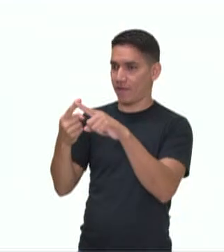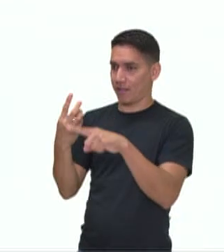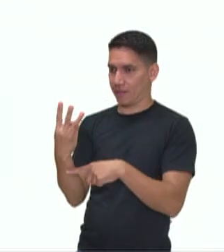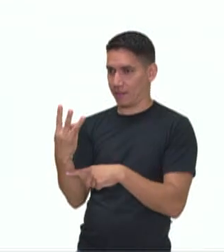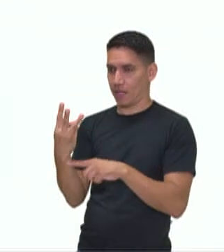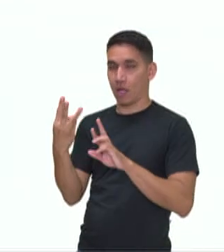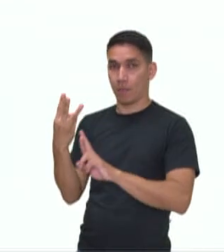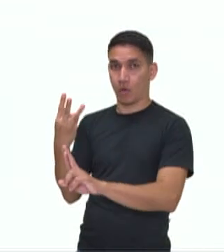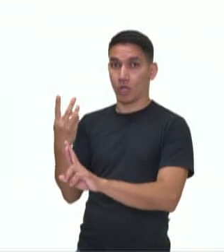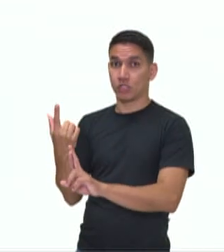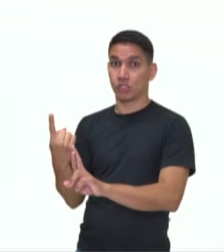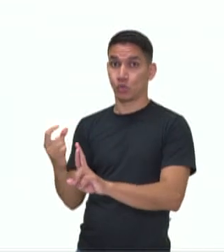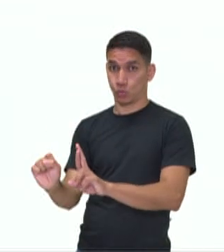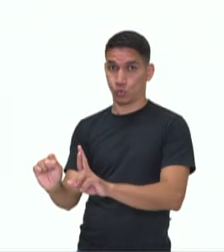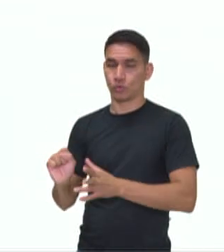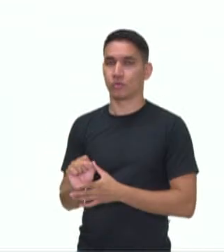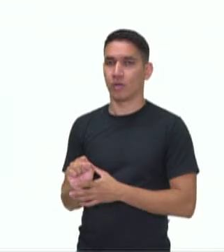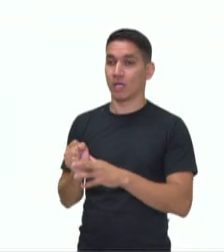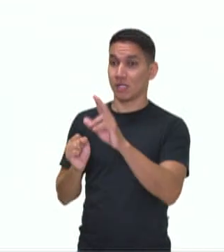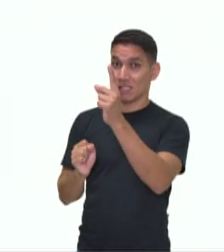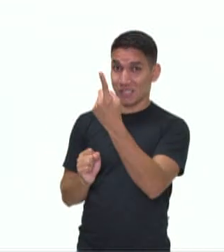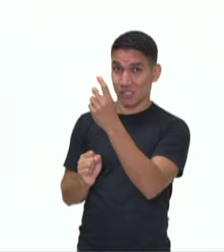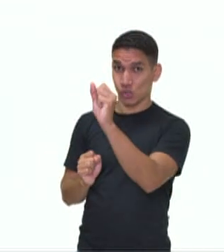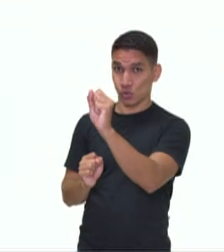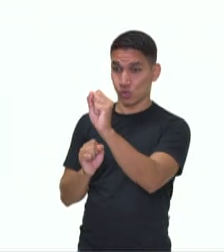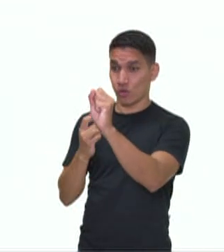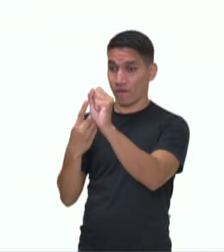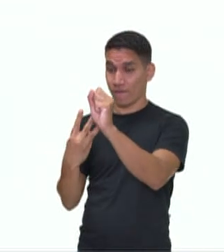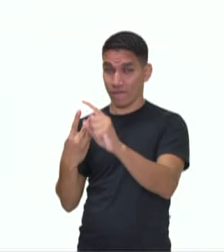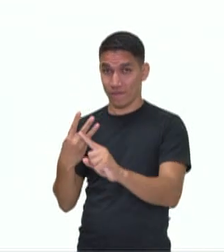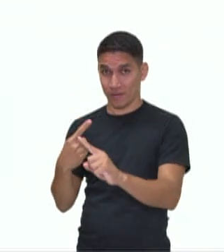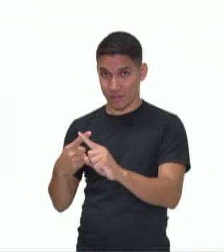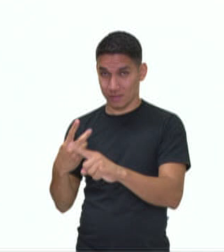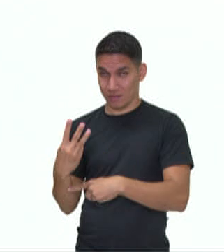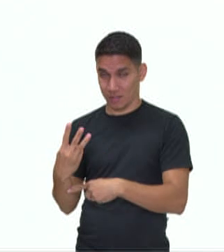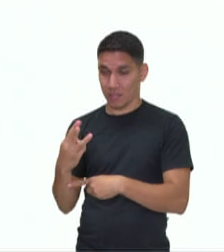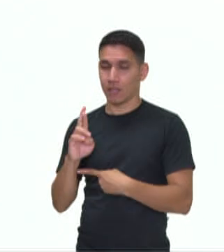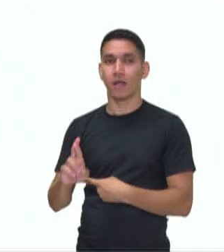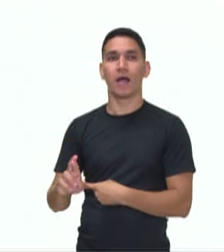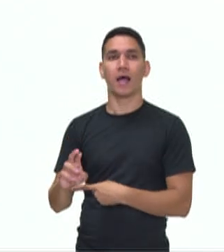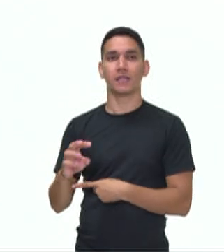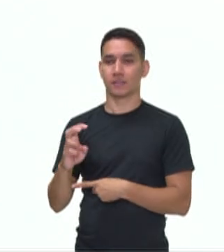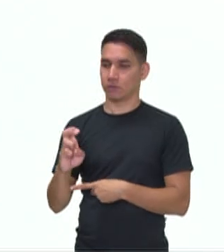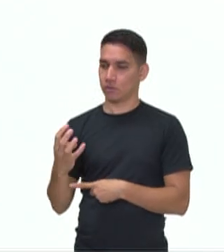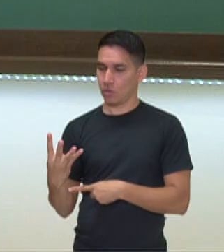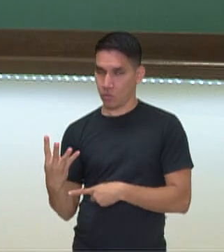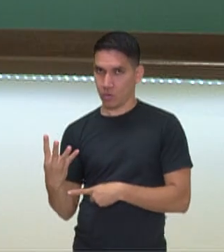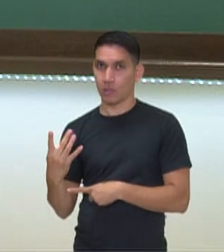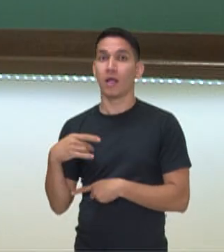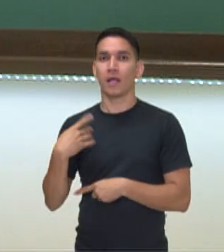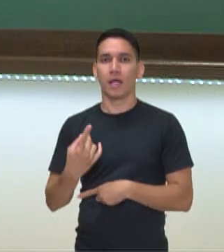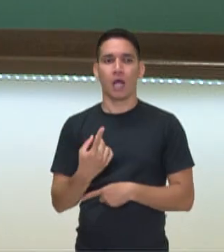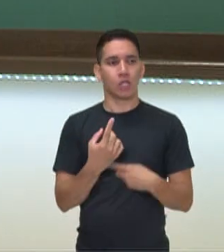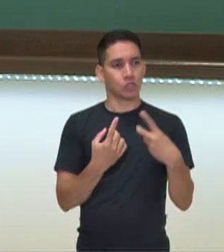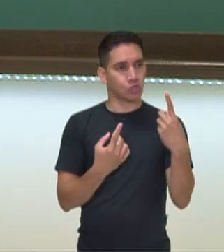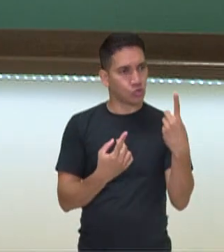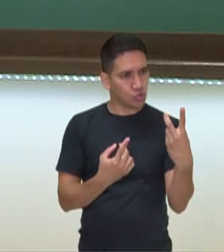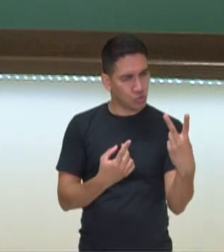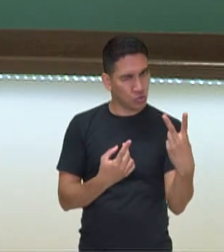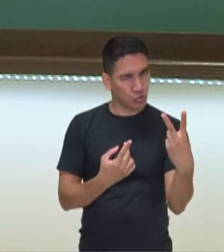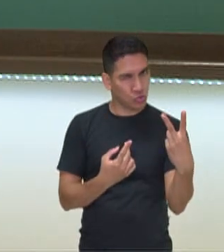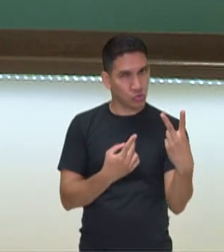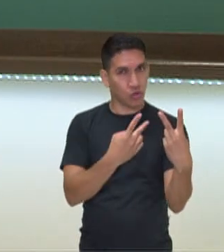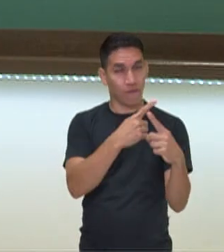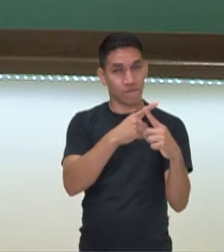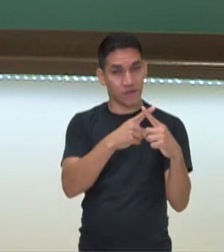dá 18. 18 vezes 3, 54. E eu tenho 2 vezes o 100, que é a nota de 100,